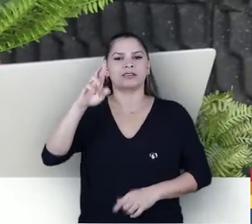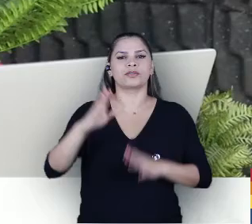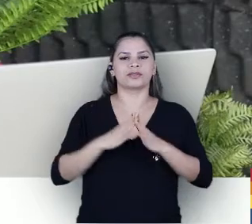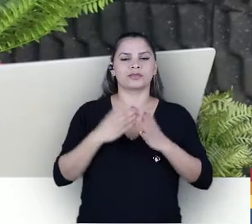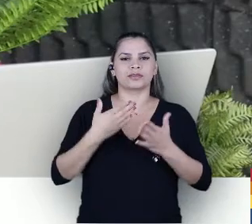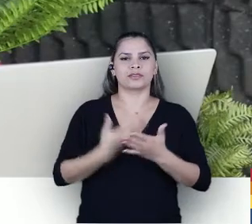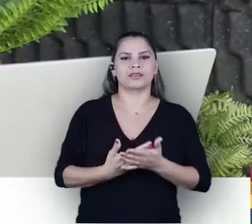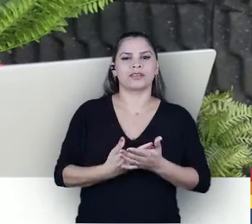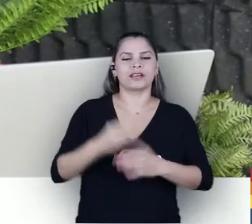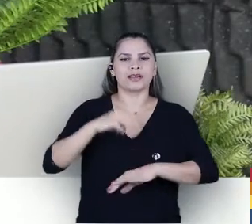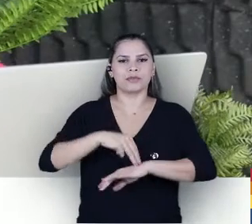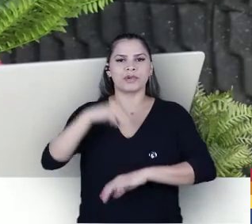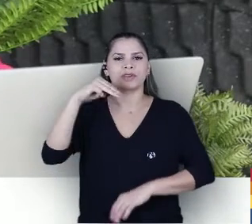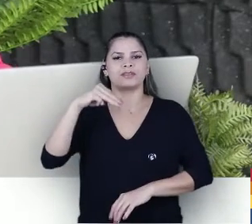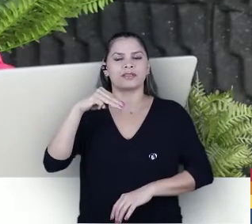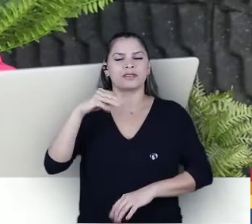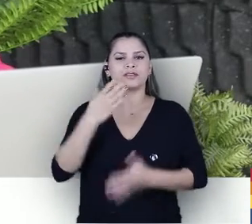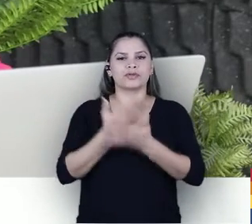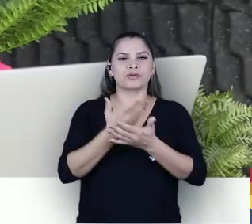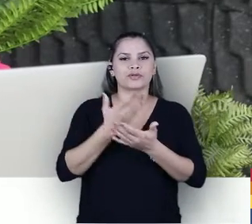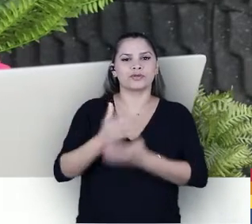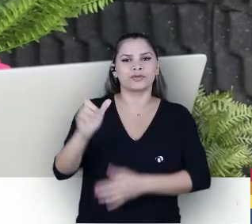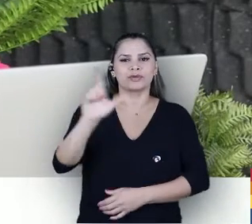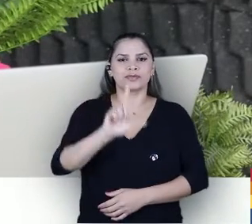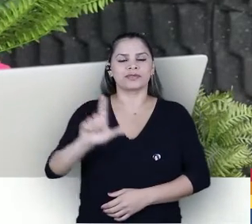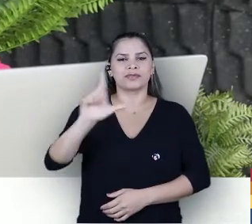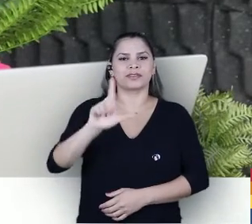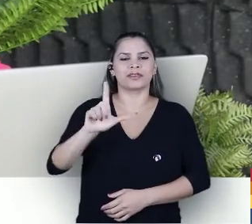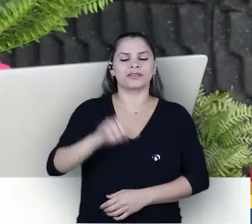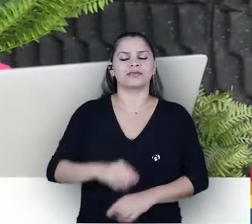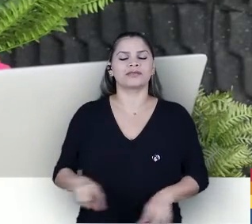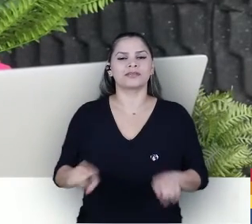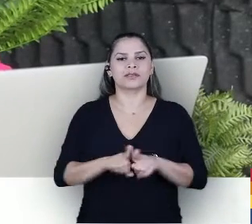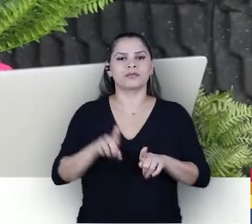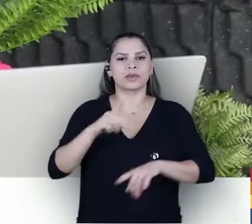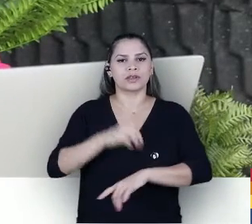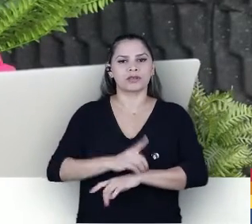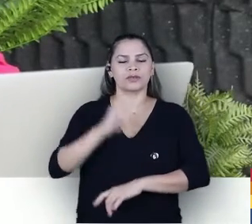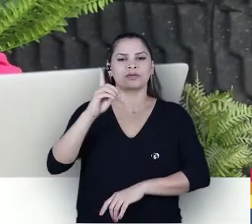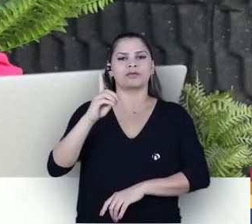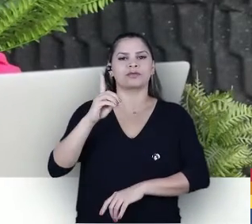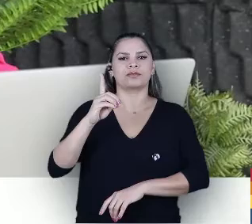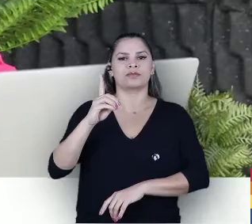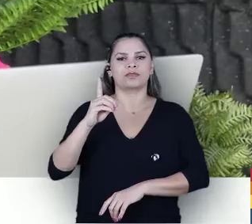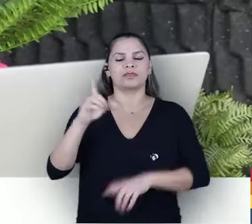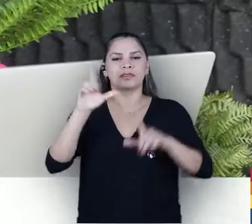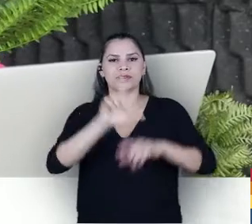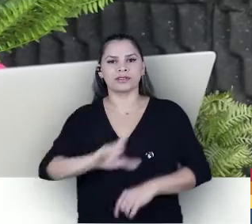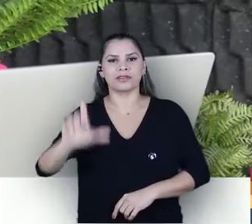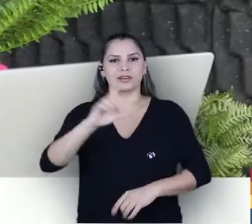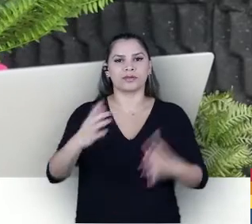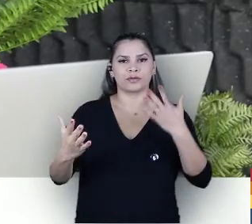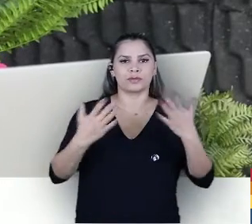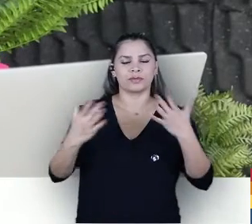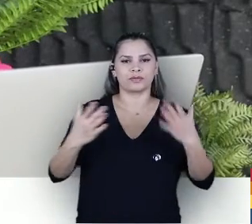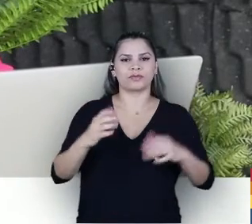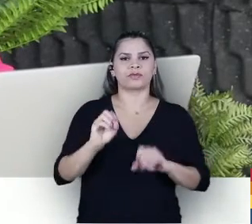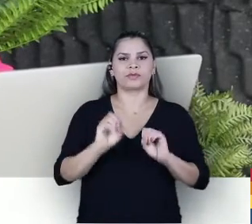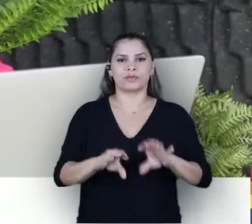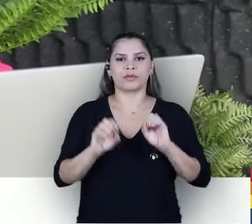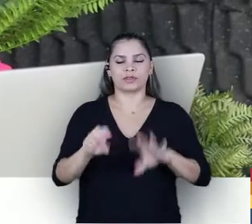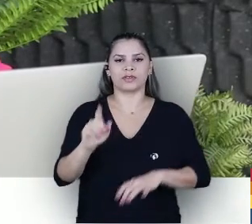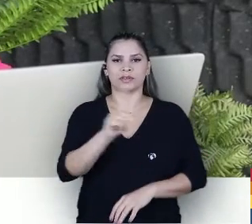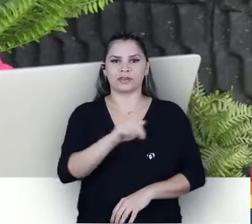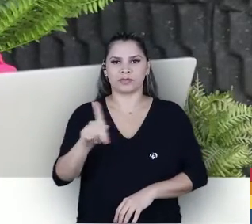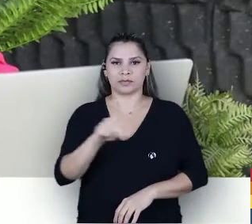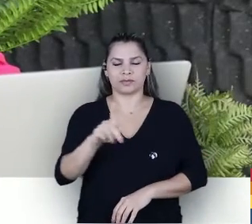Letras, licenciatura Português e Espanhol, possui pós-graduação em Gestão Escolar e Educacional e mestrado em Estudos Literários,